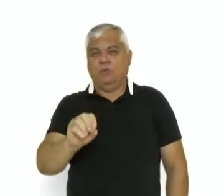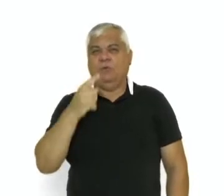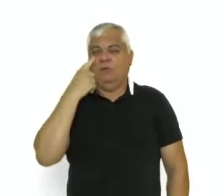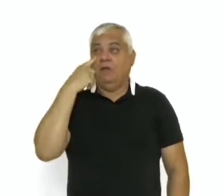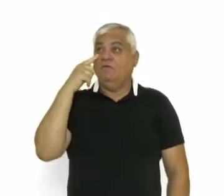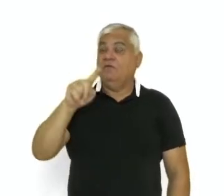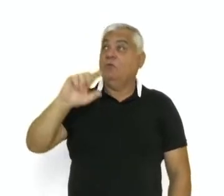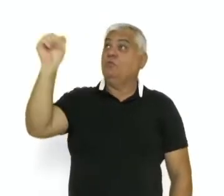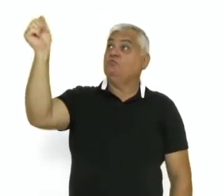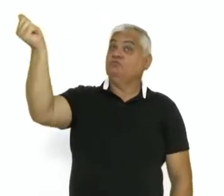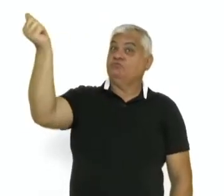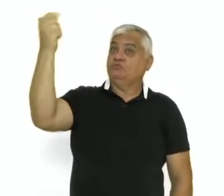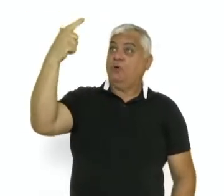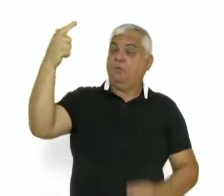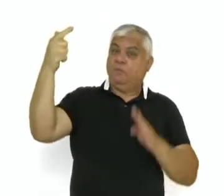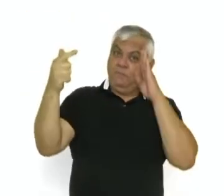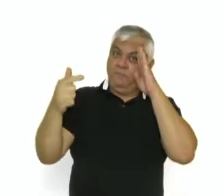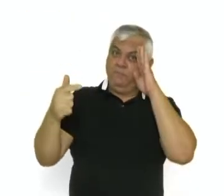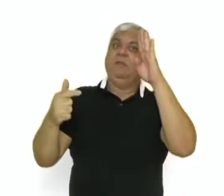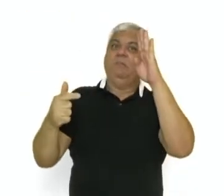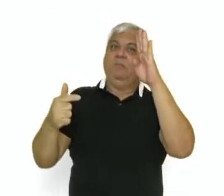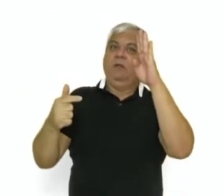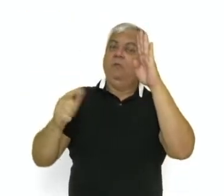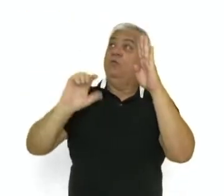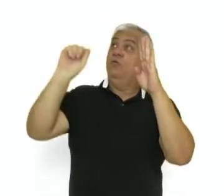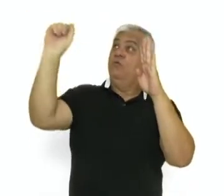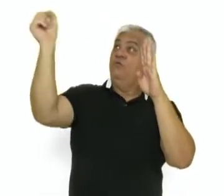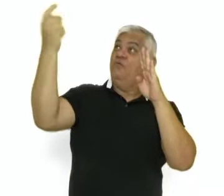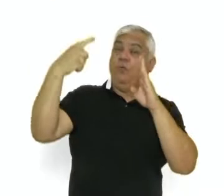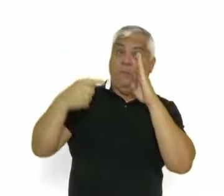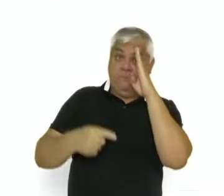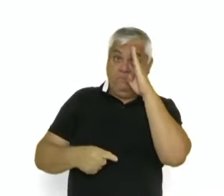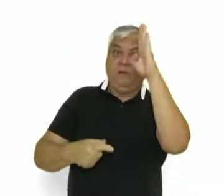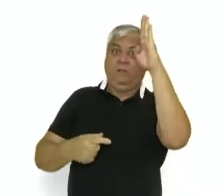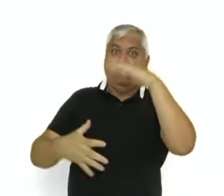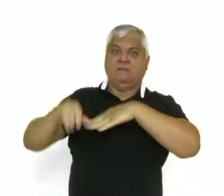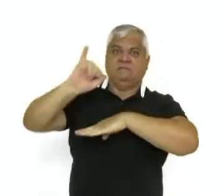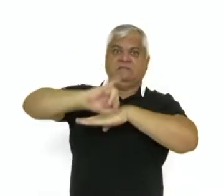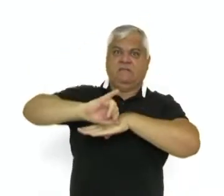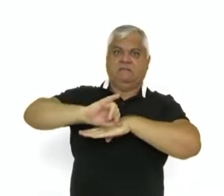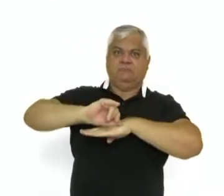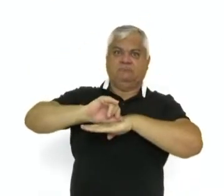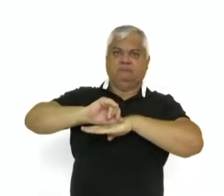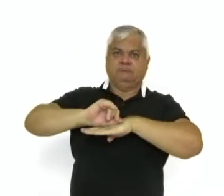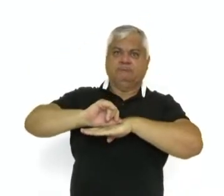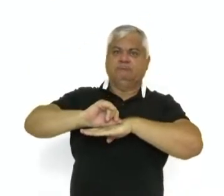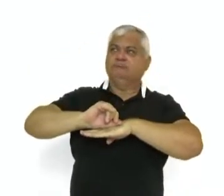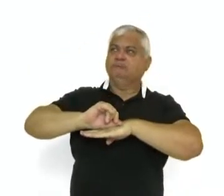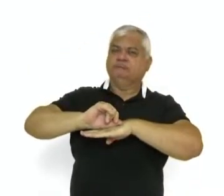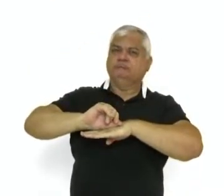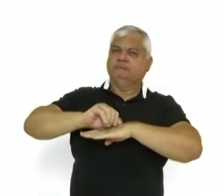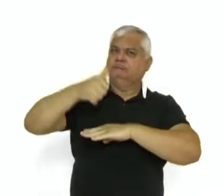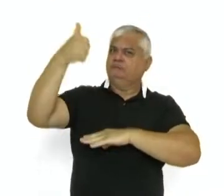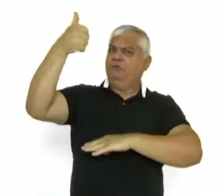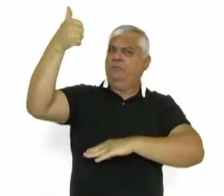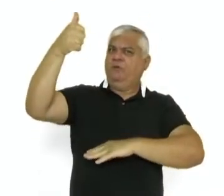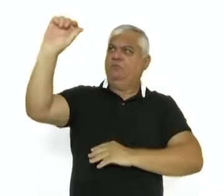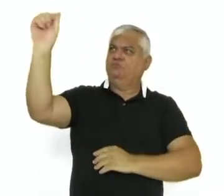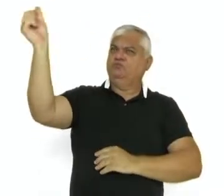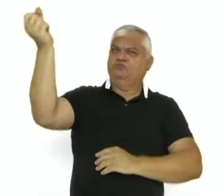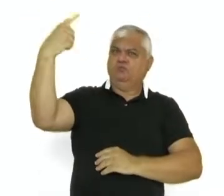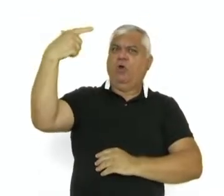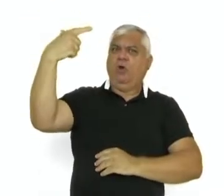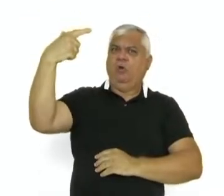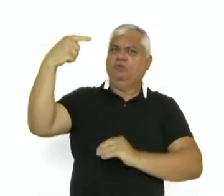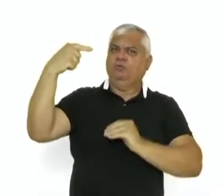centro do universo, baseado na ideia do fogo central, pois o fogo era uma das mais nobres dos 4 elementos e merecia um